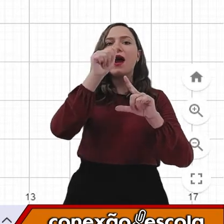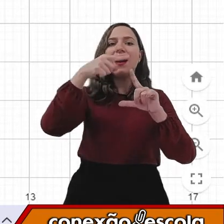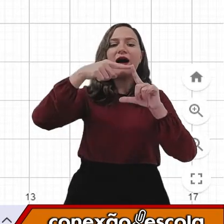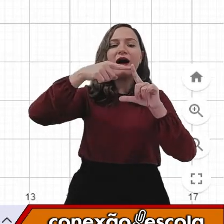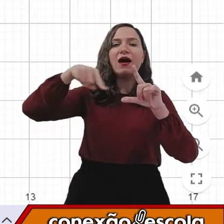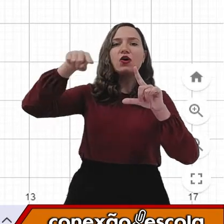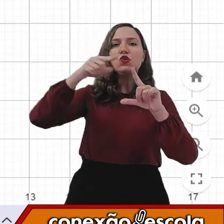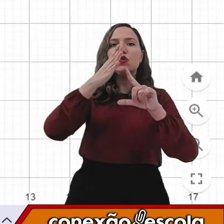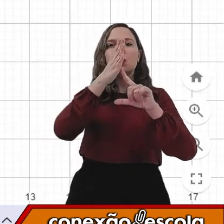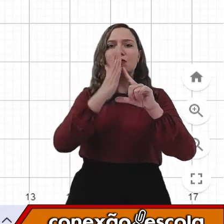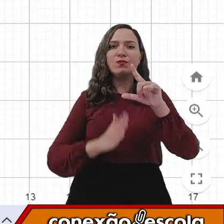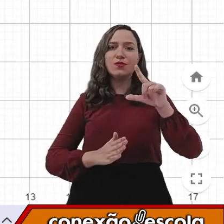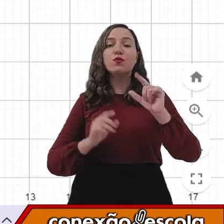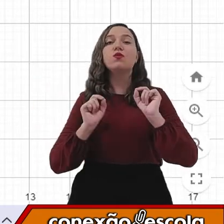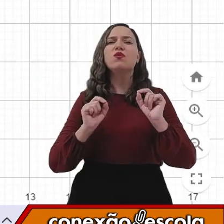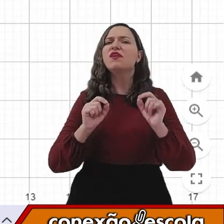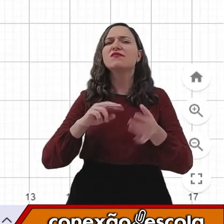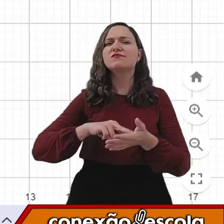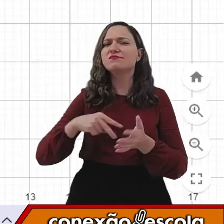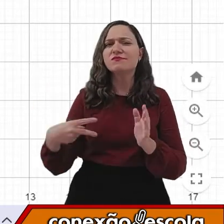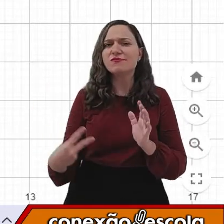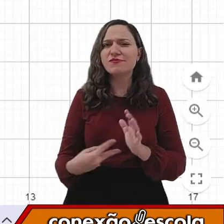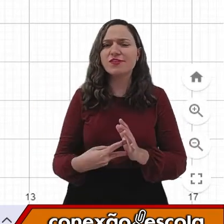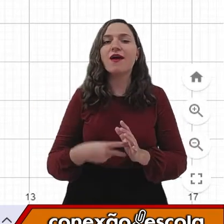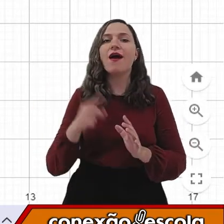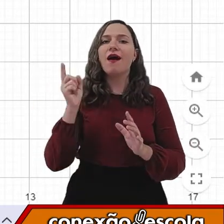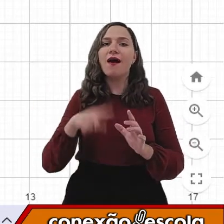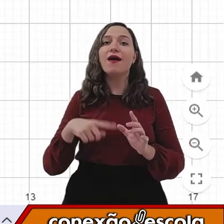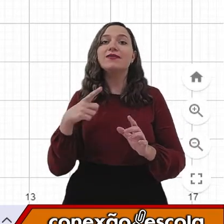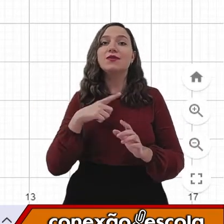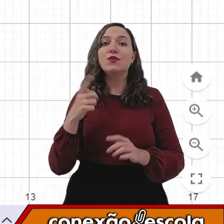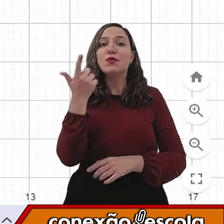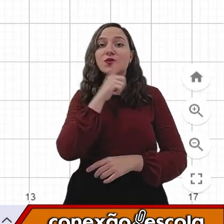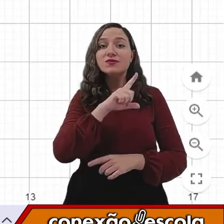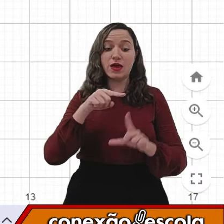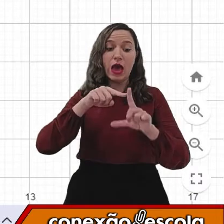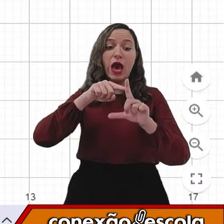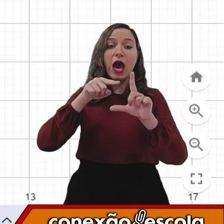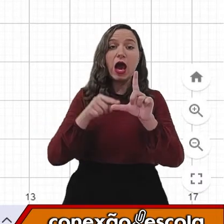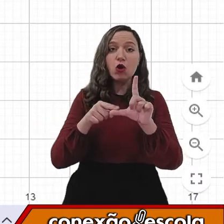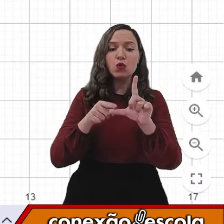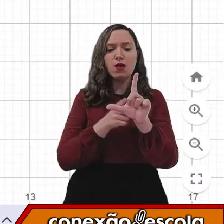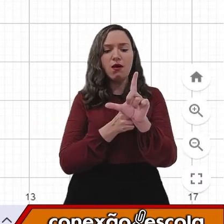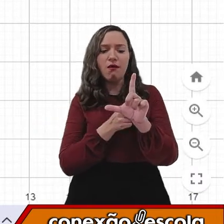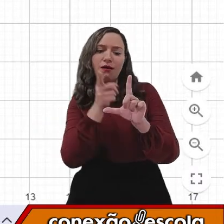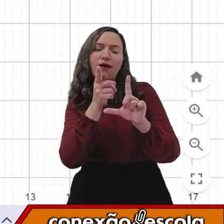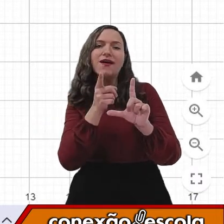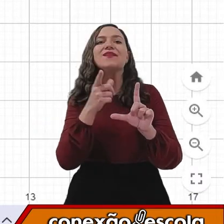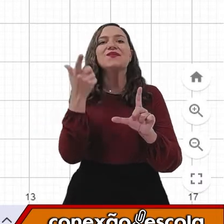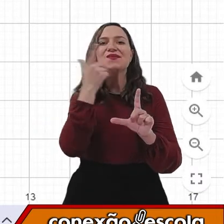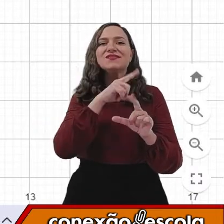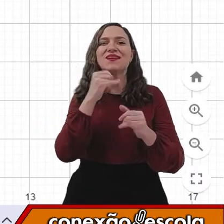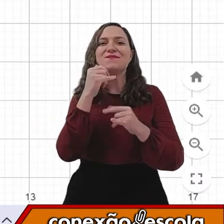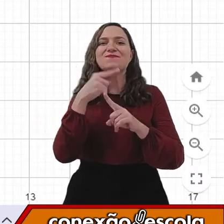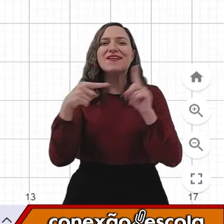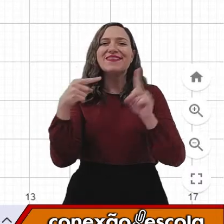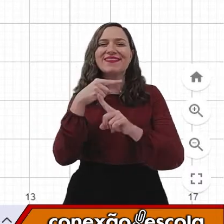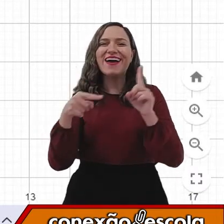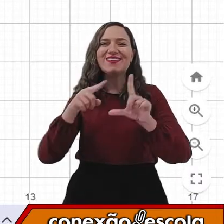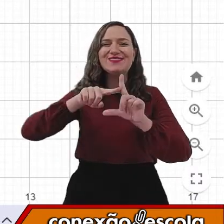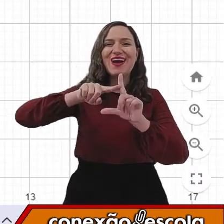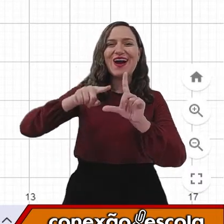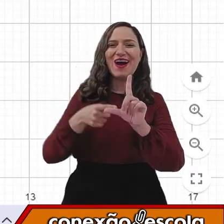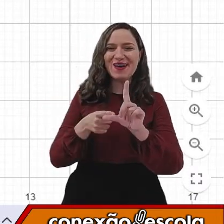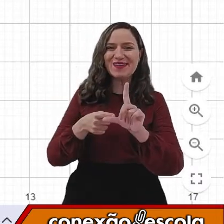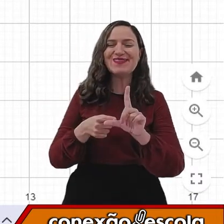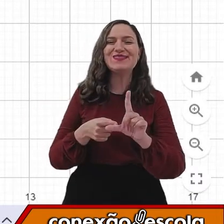com o ângulo A? Dividiu o ângulo A exatamente ao meio. Você já imaginou também, assim como